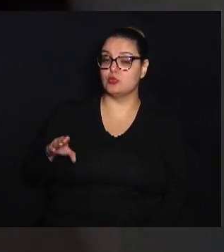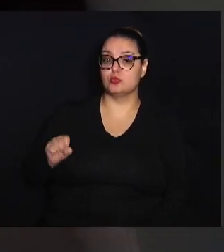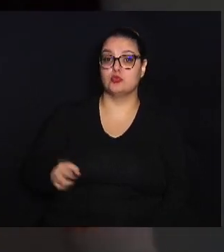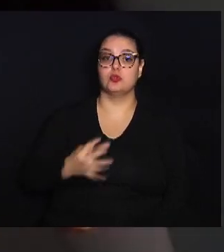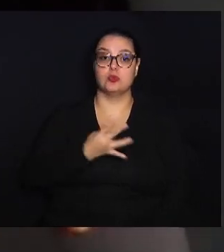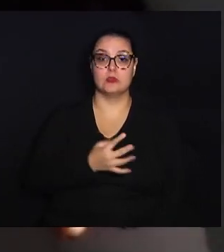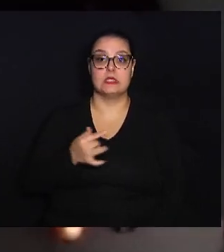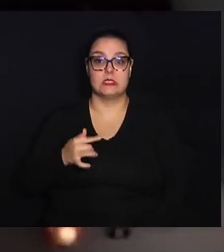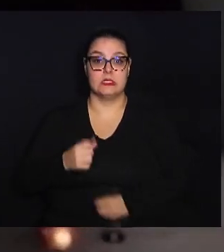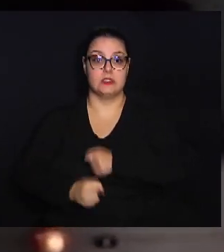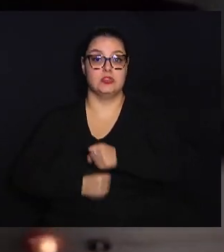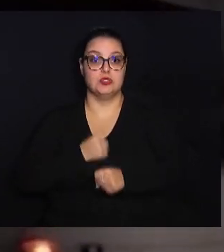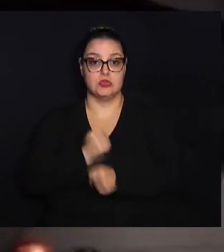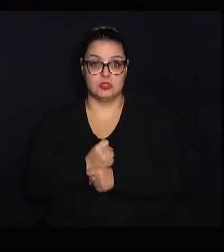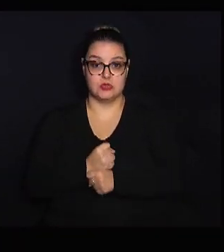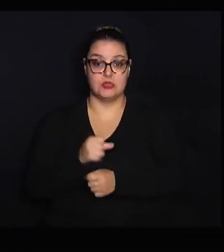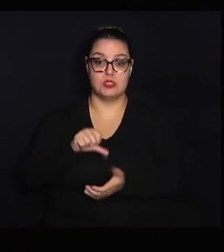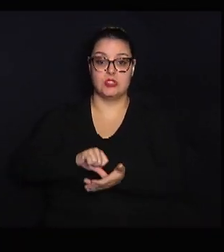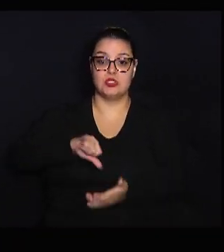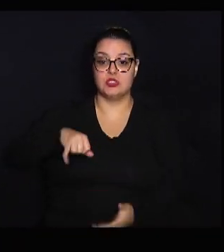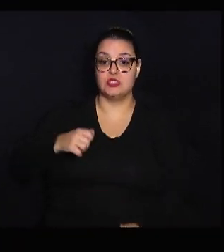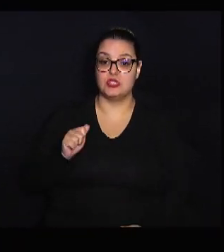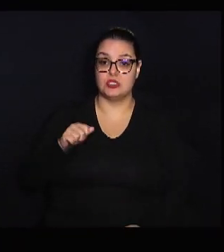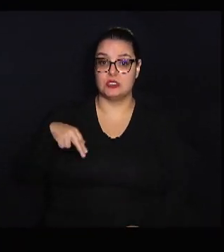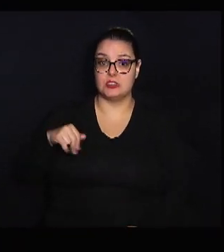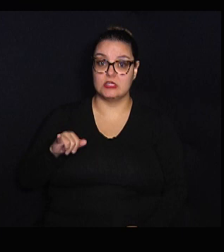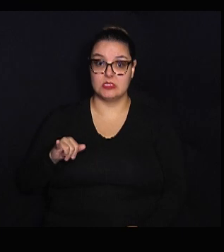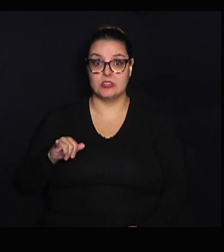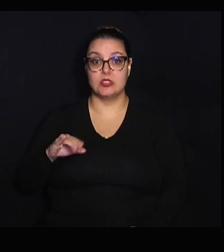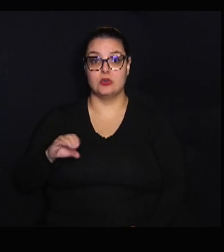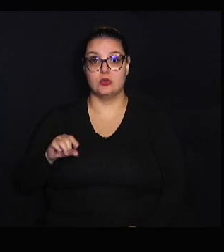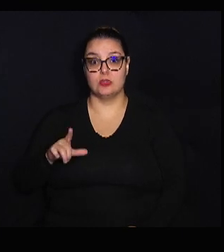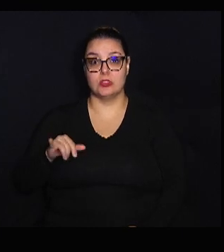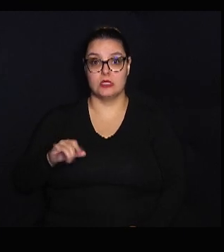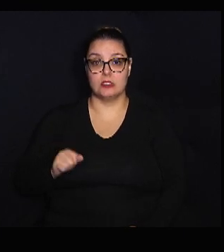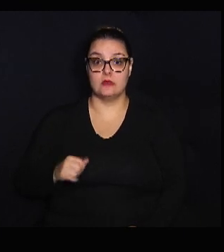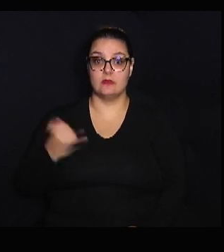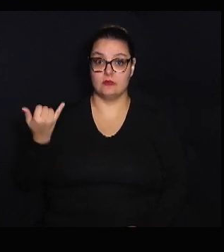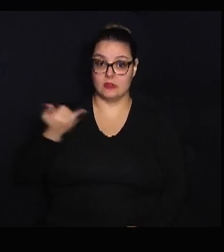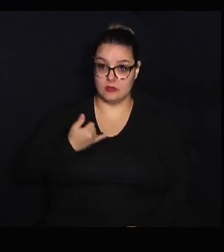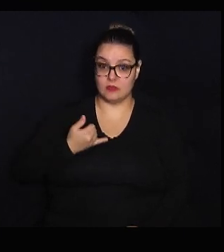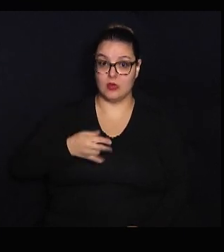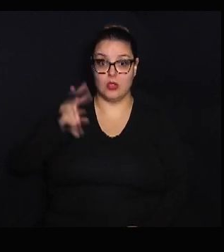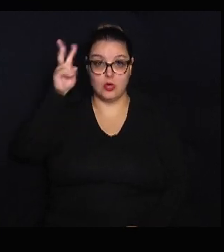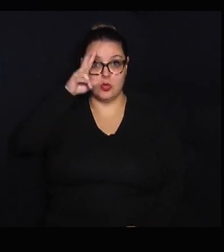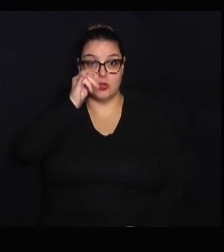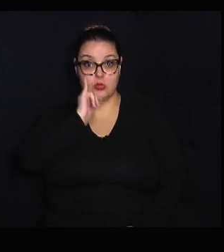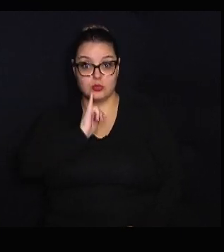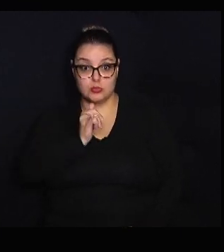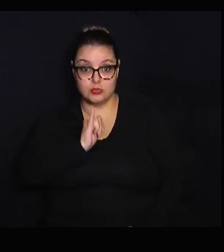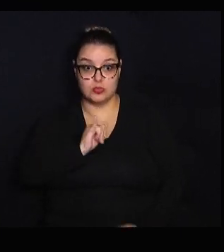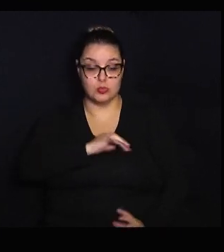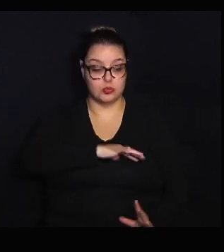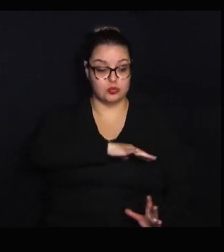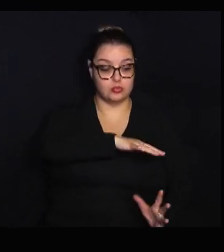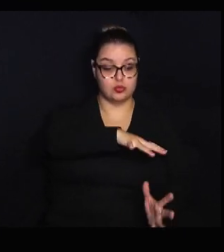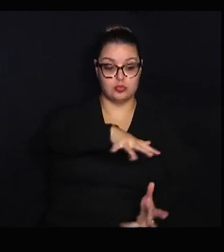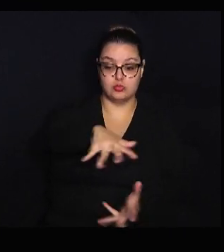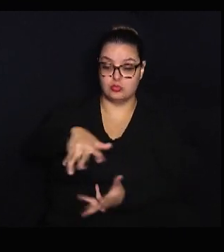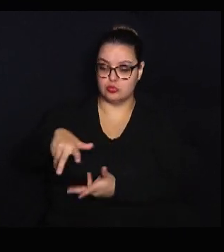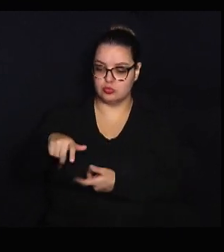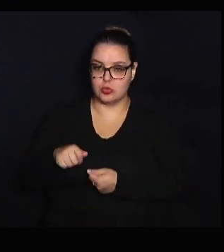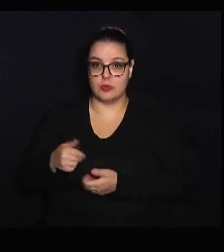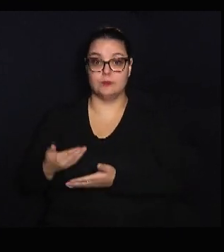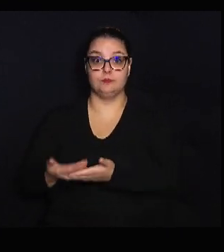observatório Municipal de Campinas Jean Nicolini Júlio Lobo se autodenominava contador de histórias do universo